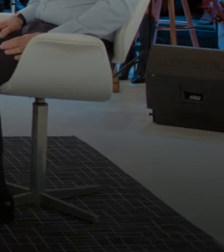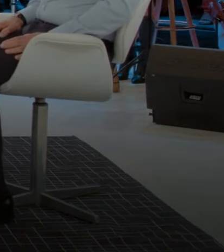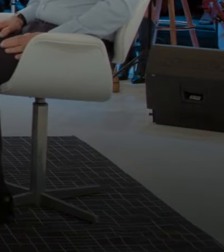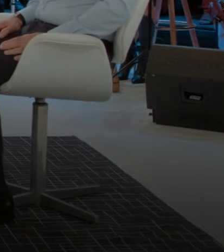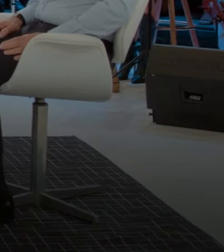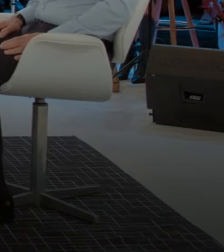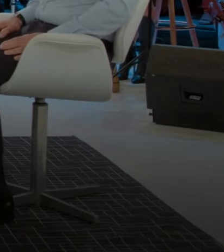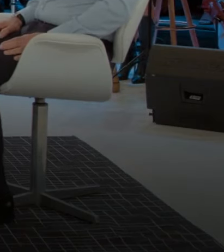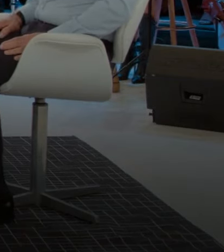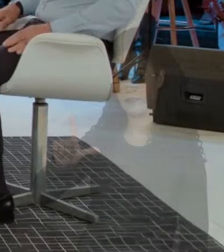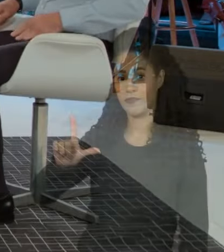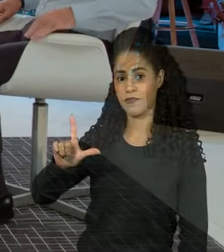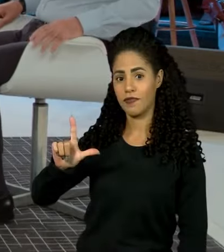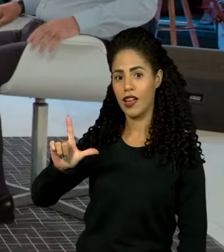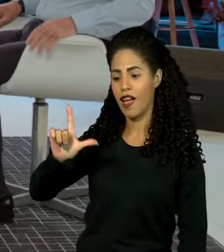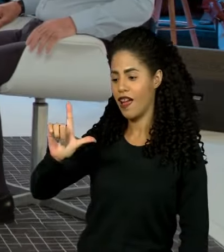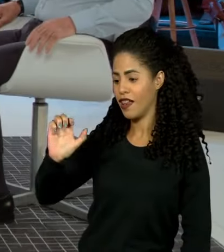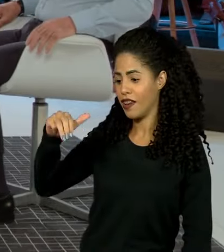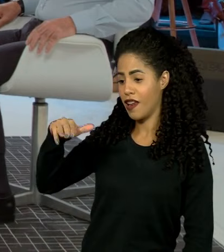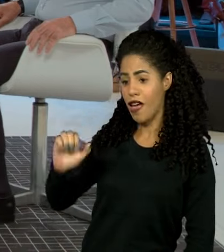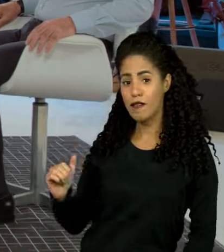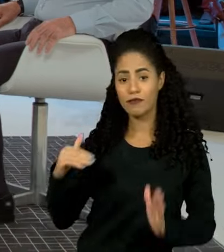manade meu